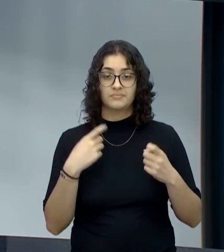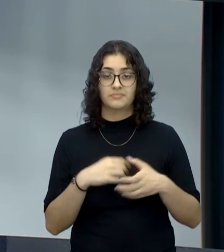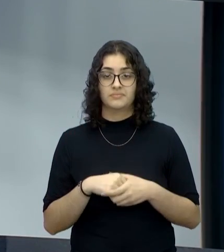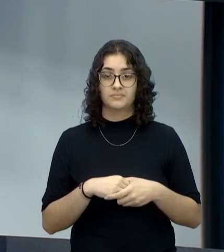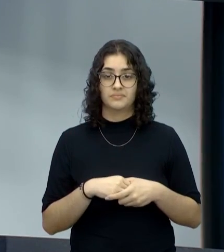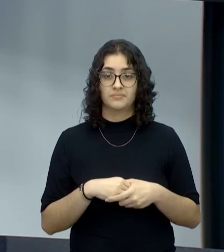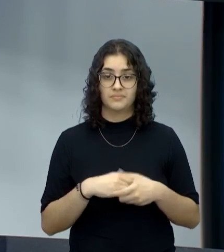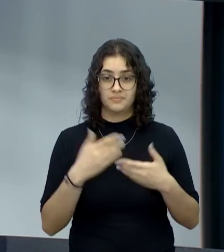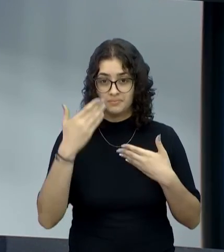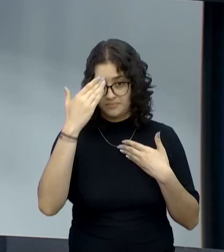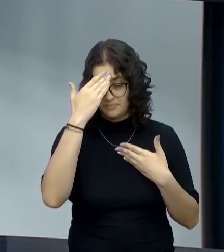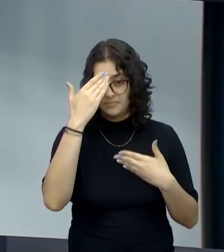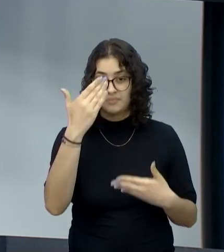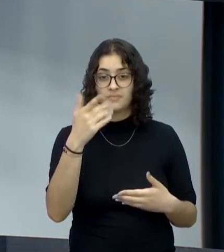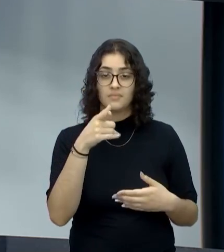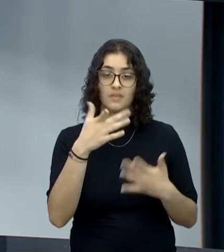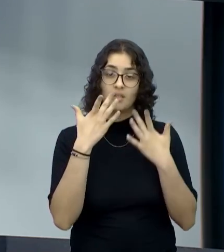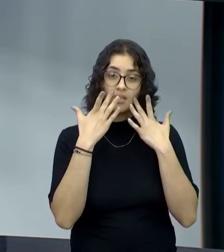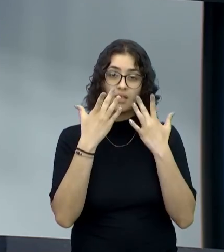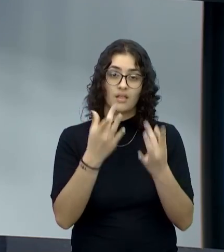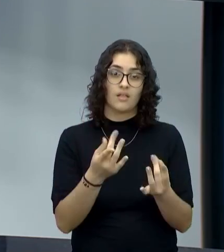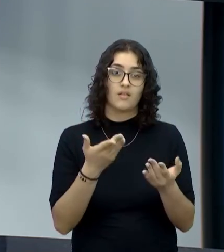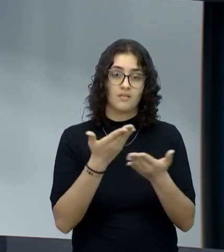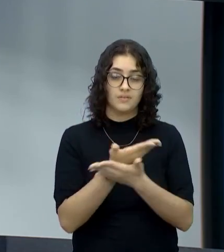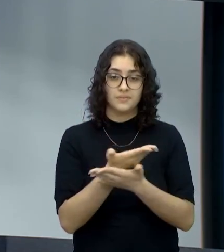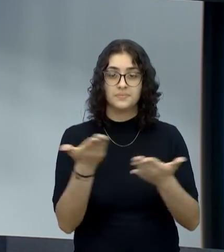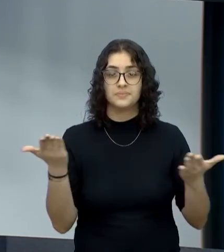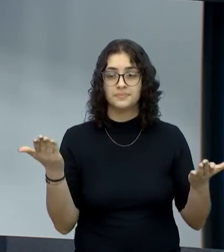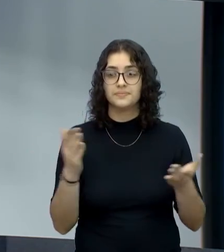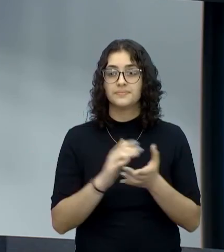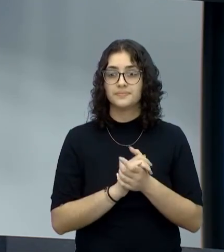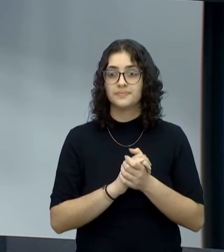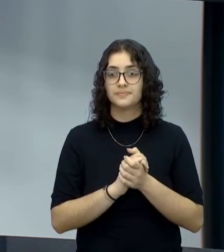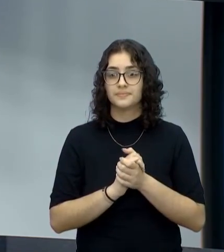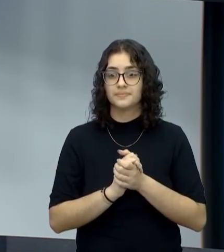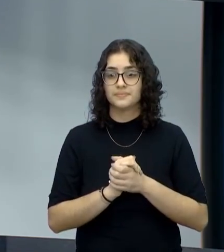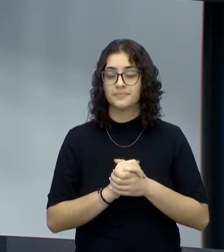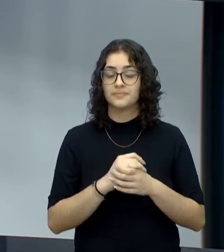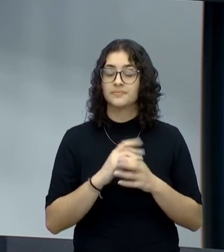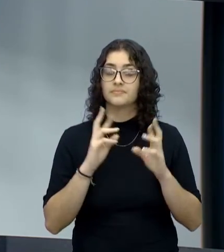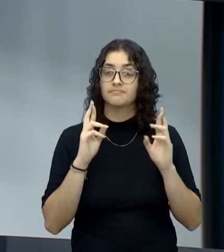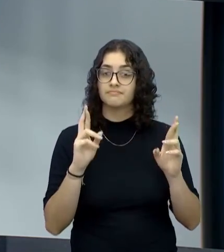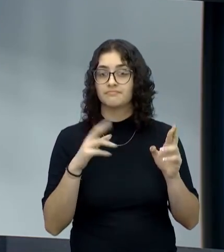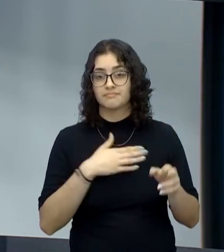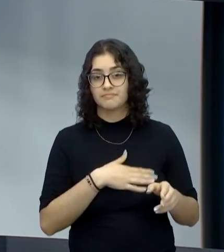Bom, pessoal, eu agradeço muito a atenção de vocês, né? Espero que tenham